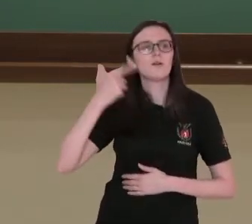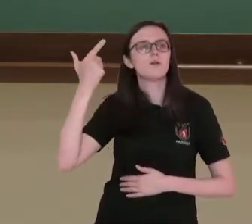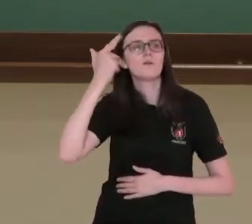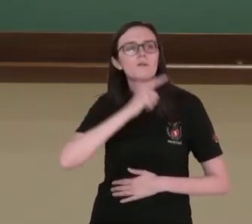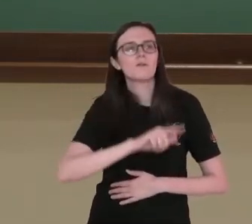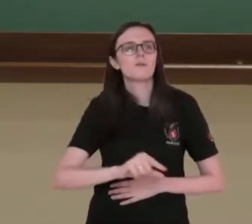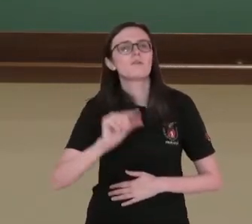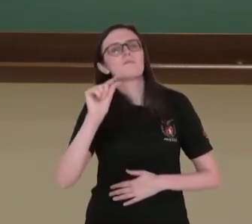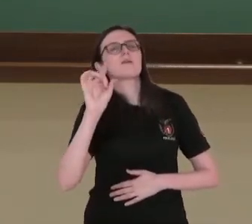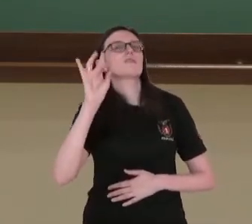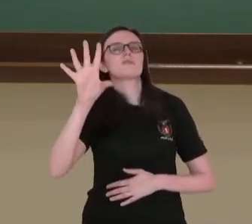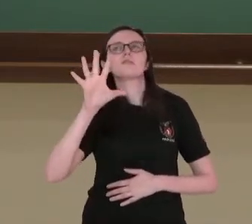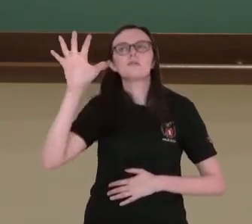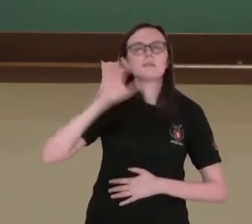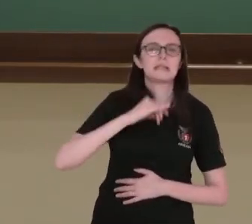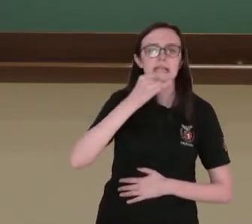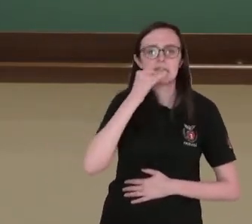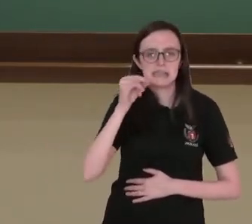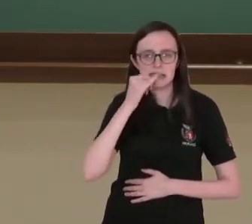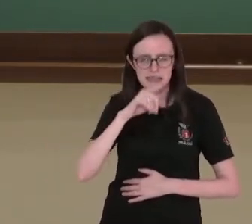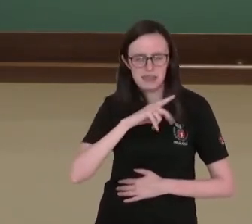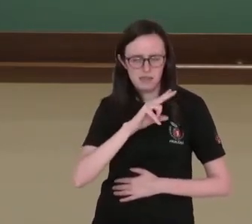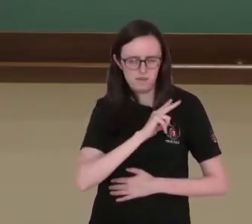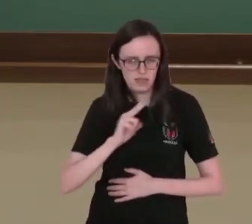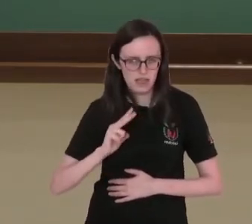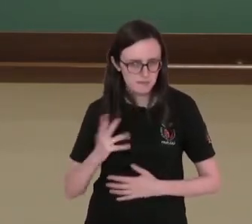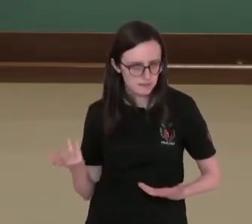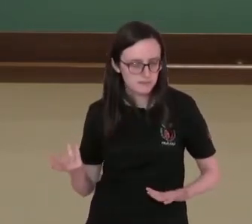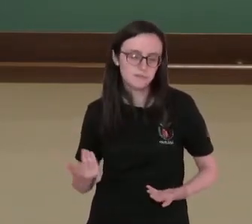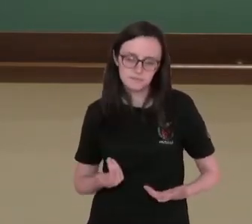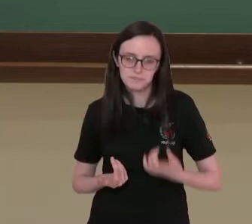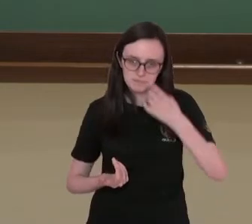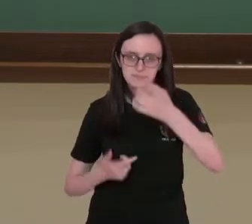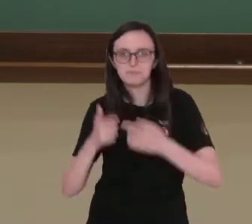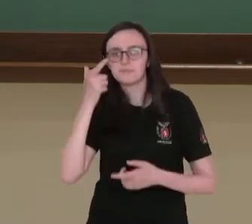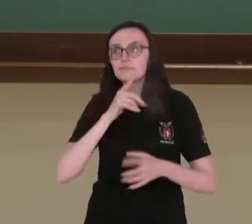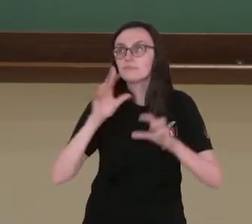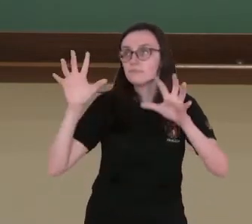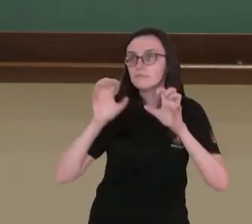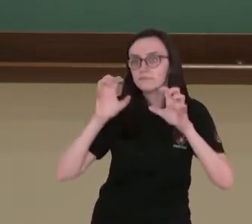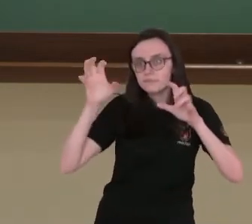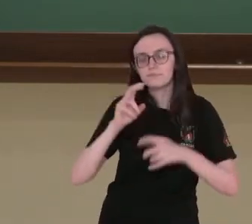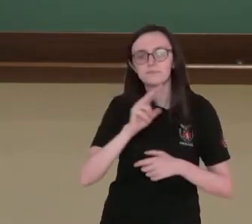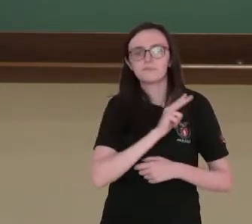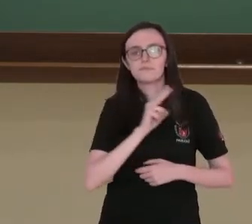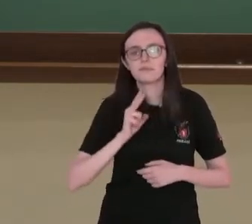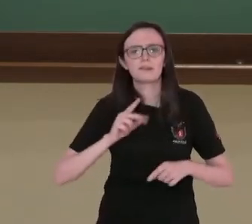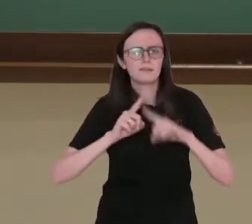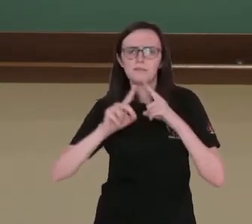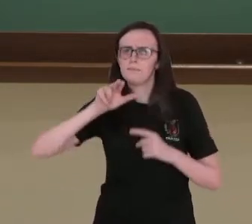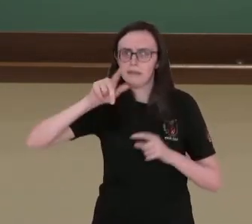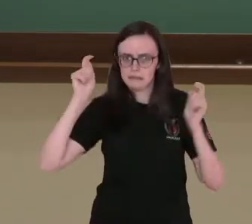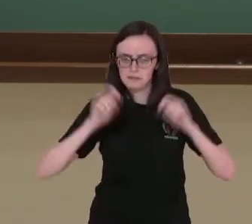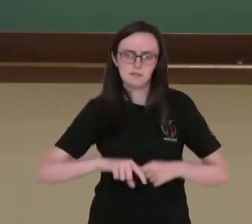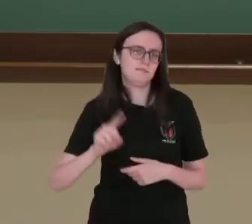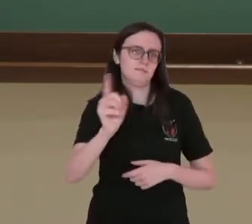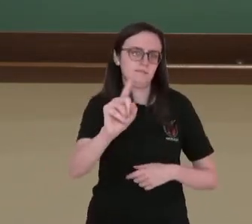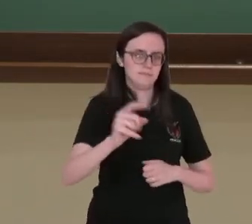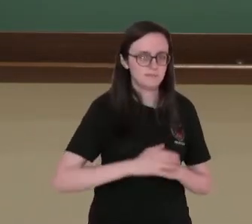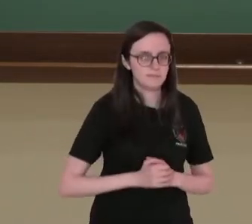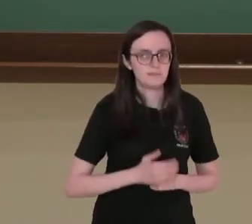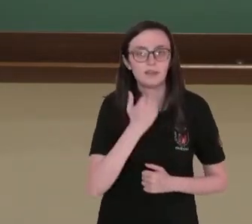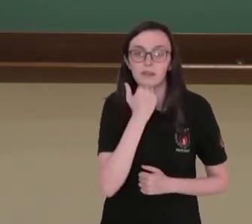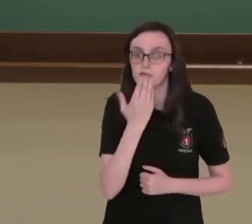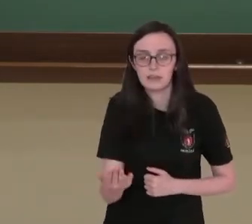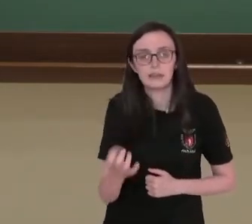um pouquinho da energia. Não tem uma vitamina que a gente pega do sol? Pois é, você acaba absorvendo isso. Só que não é o suficiente, né? Não adianta,